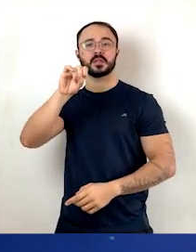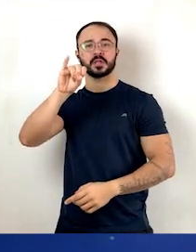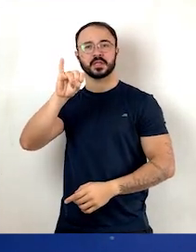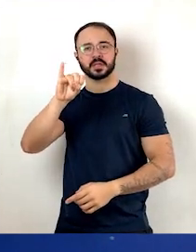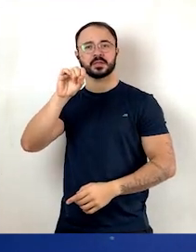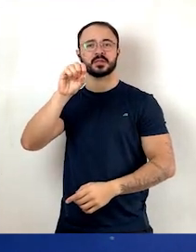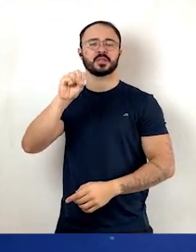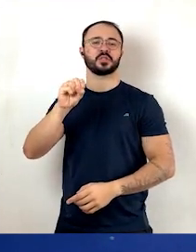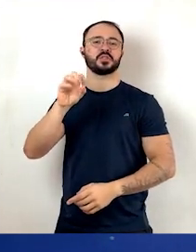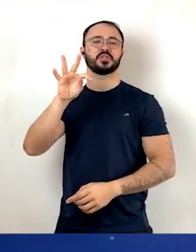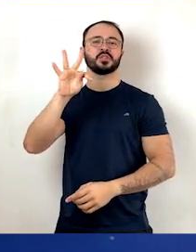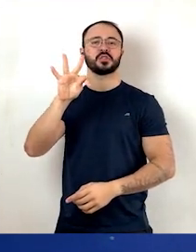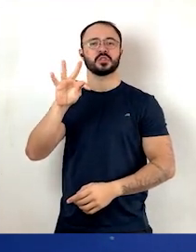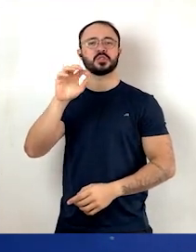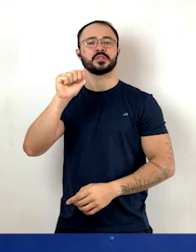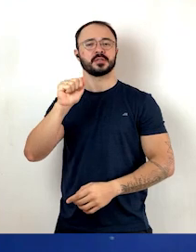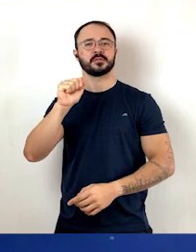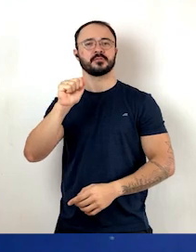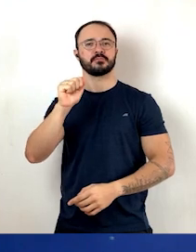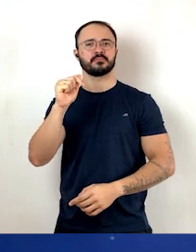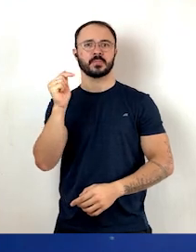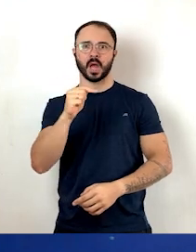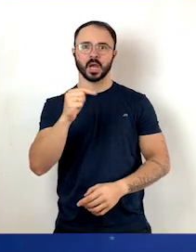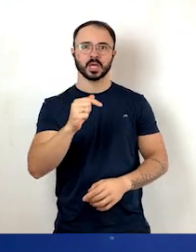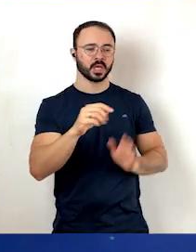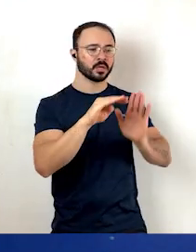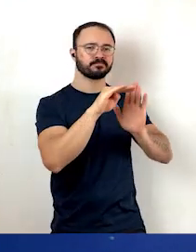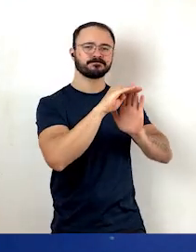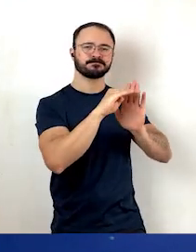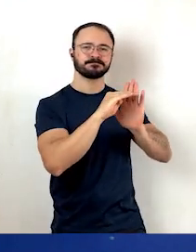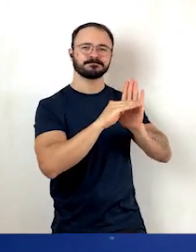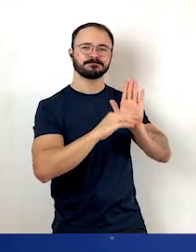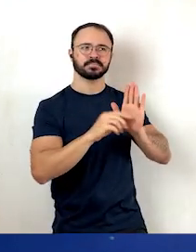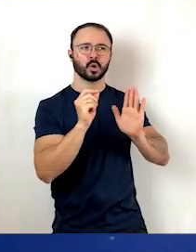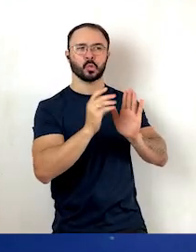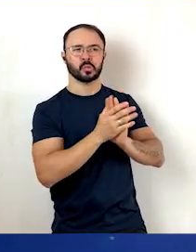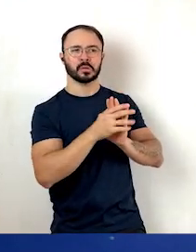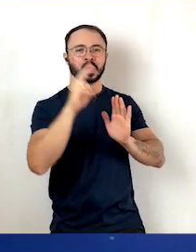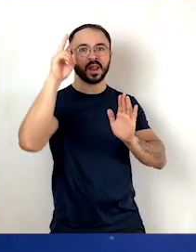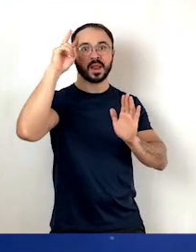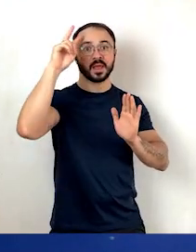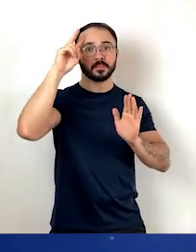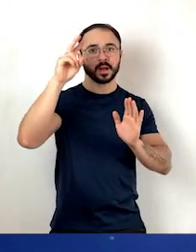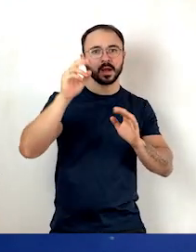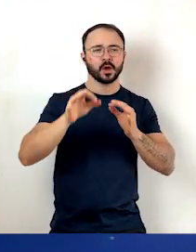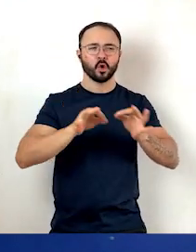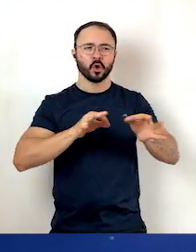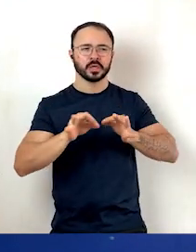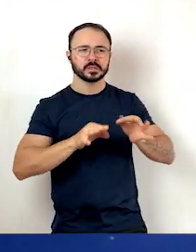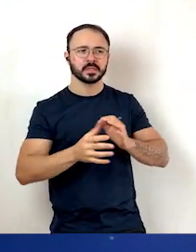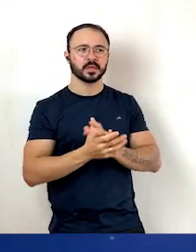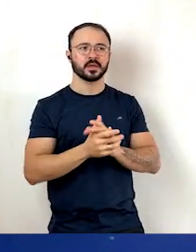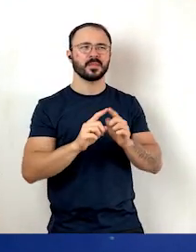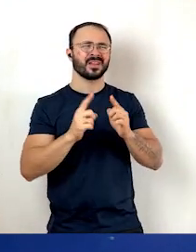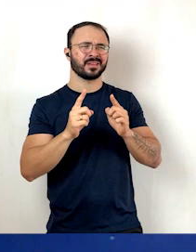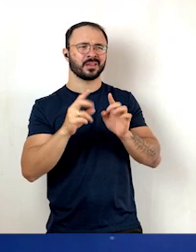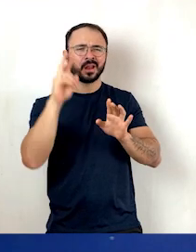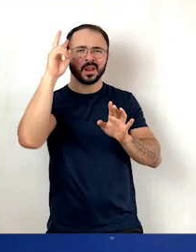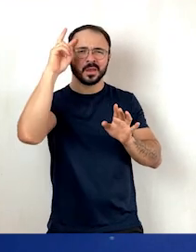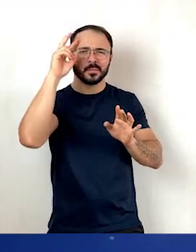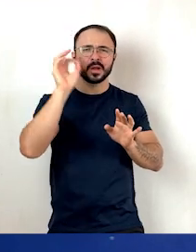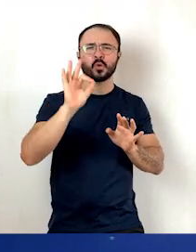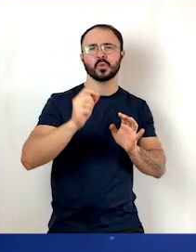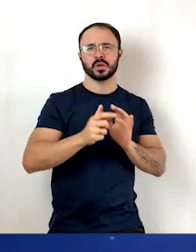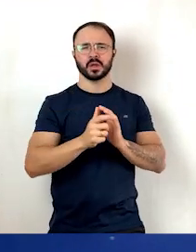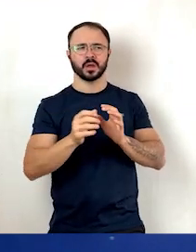é a lista uma lista ela serve para lembrar e para organizar lembra o